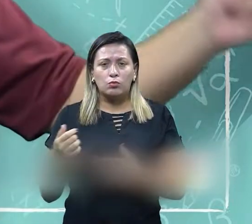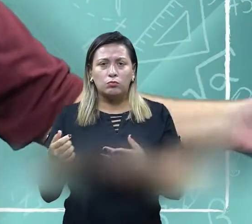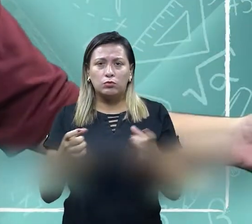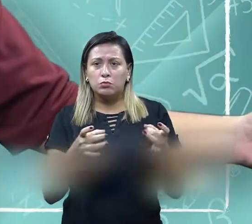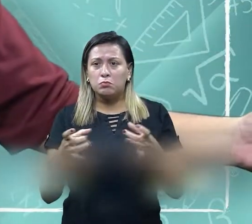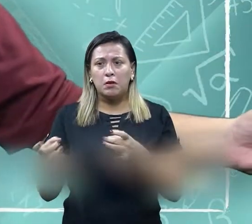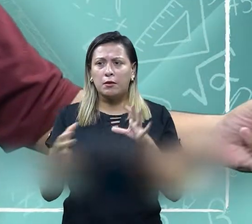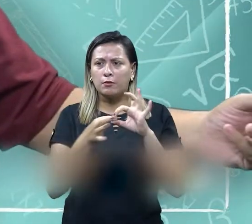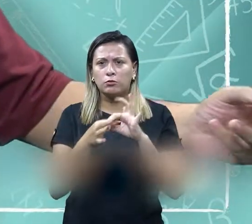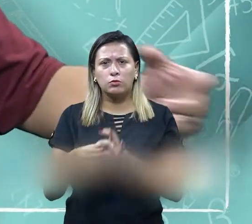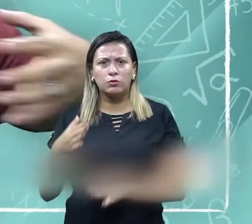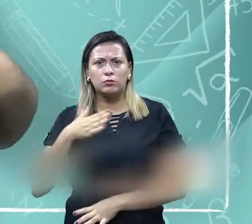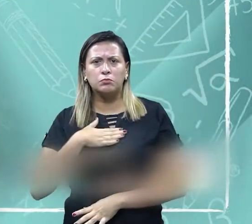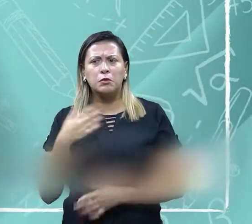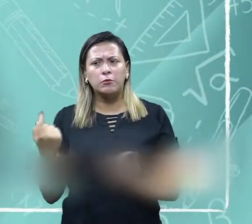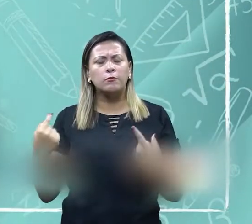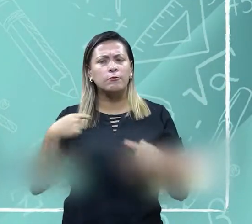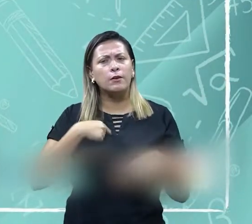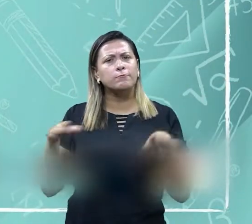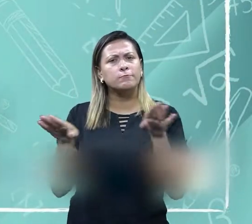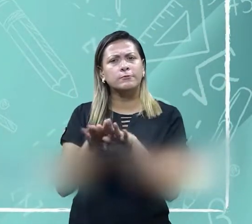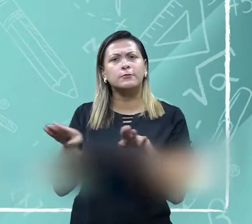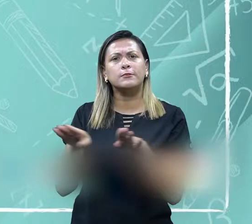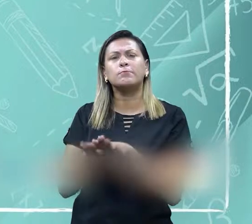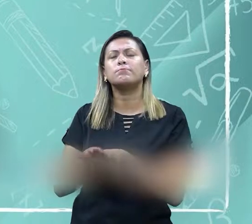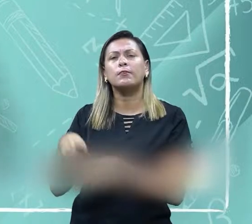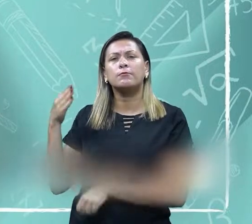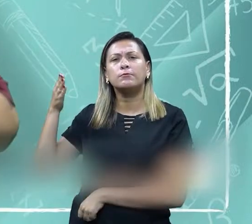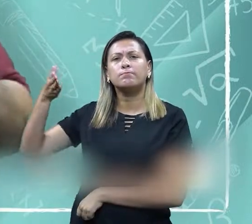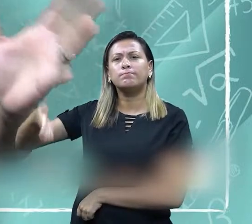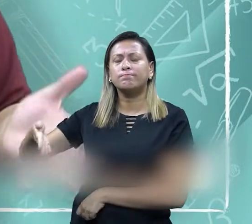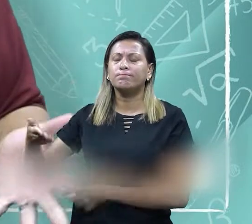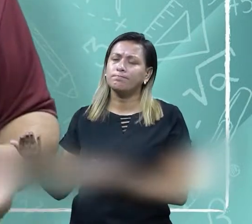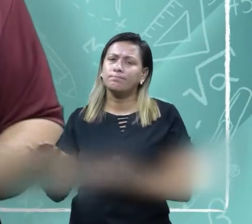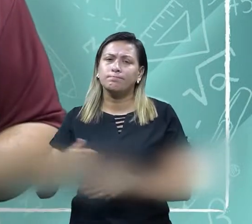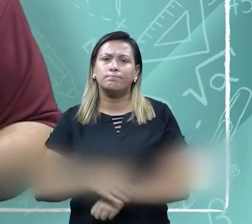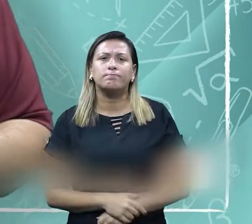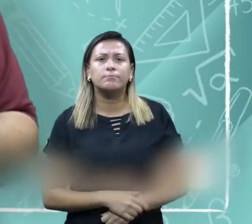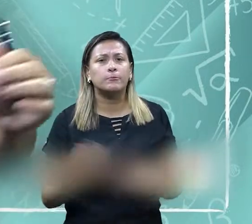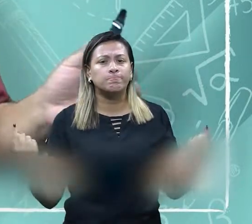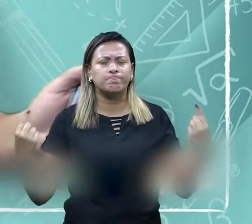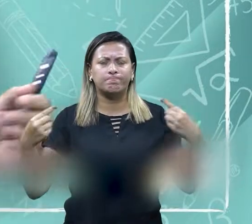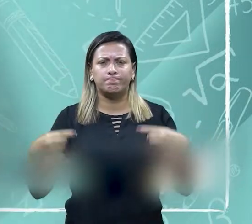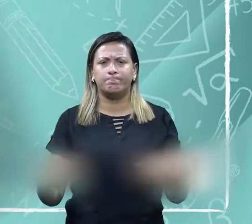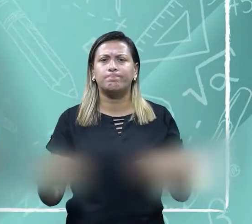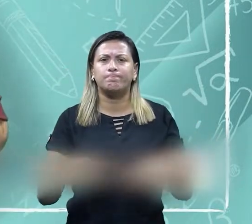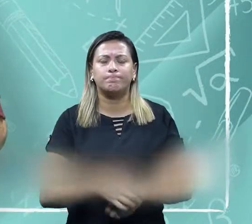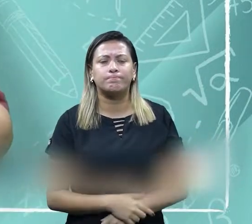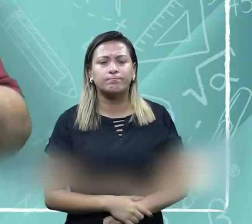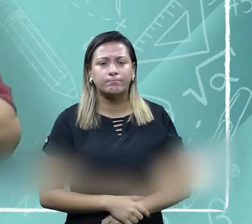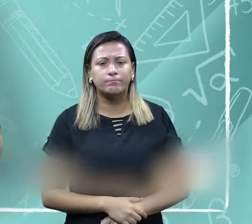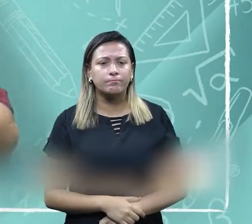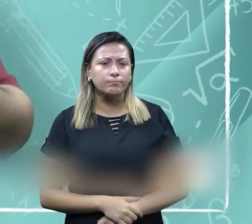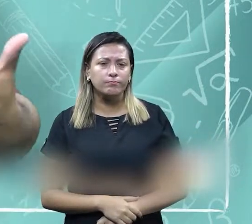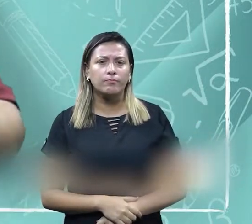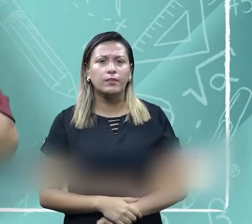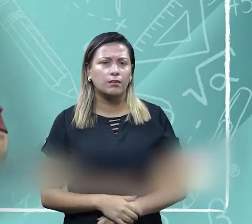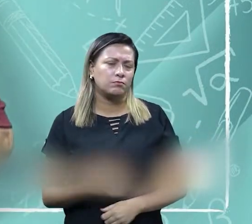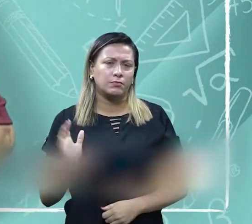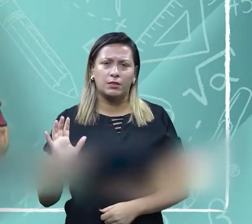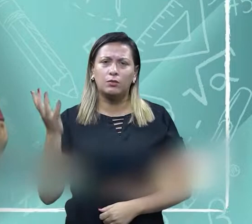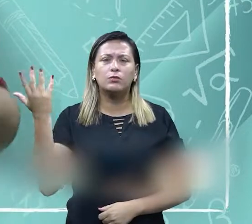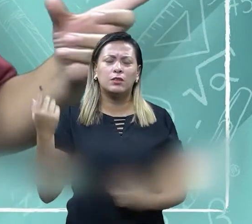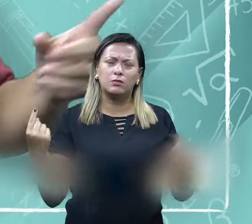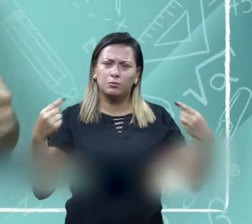vou também entrar no mercado dele. Ou seja, eu revidar de forma. Isso é muito comum dentro das grandes organizações, essa guerra